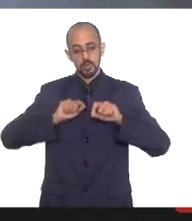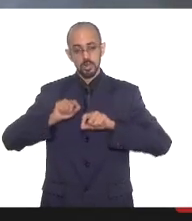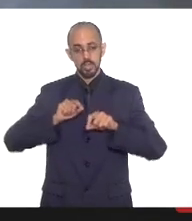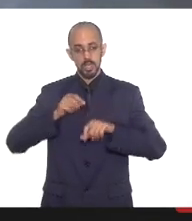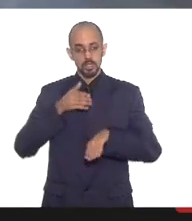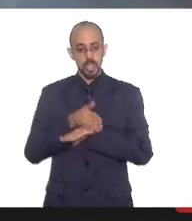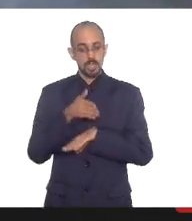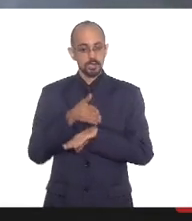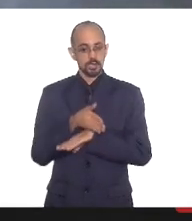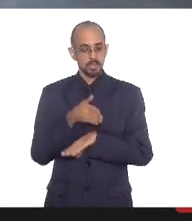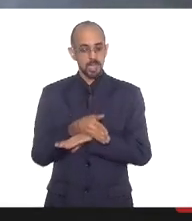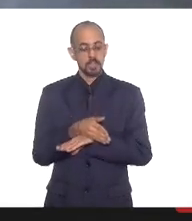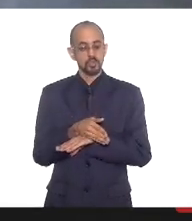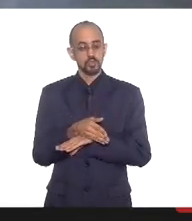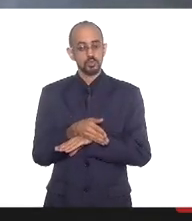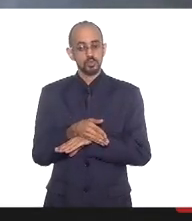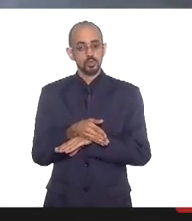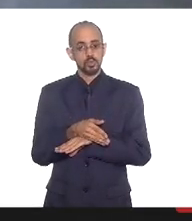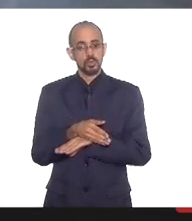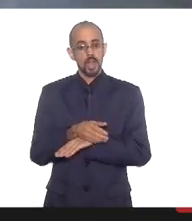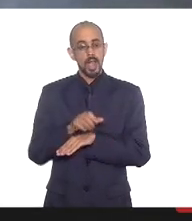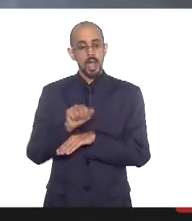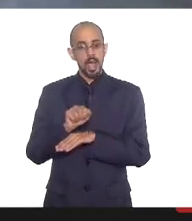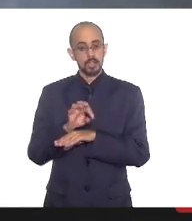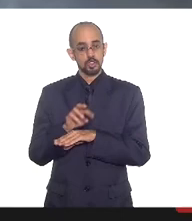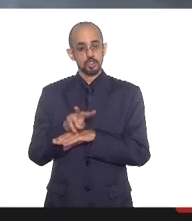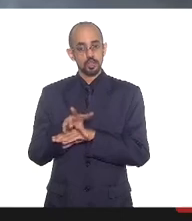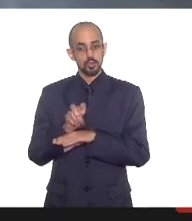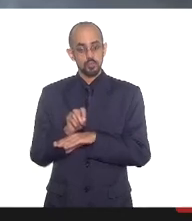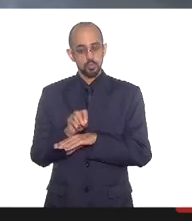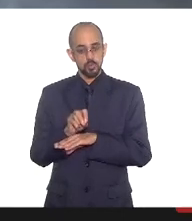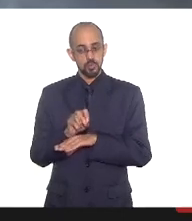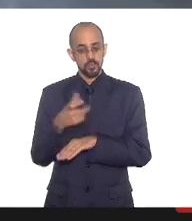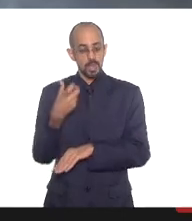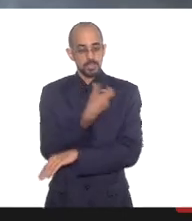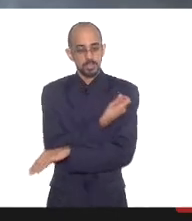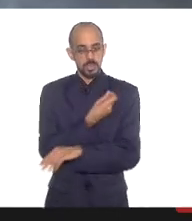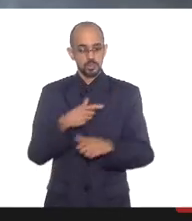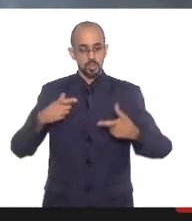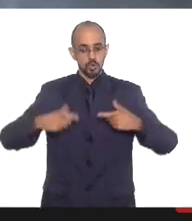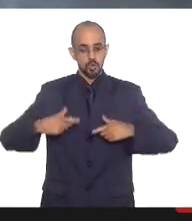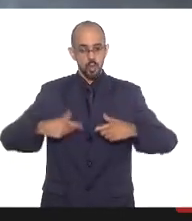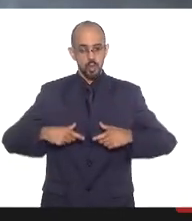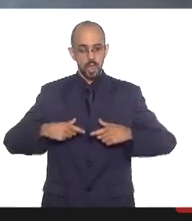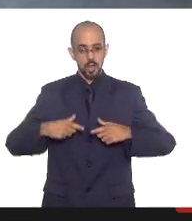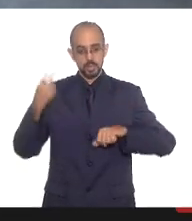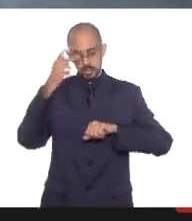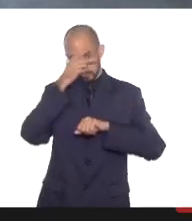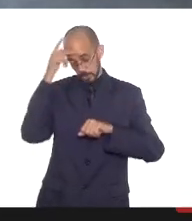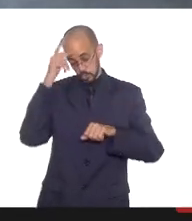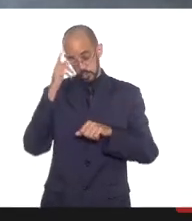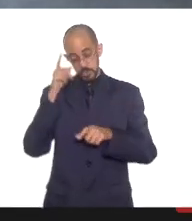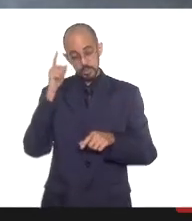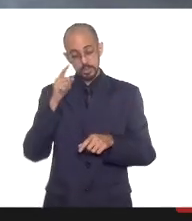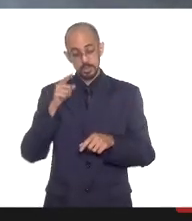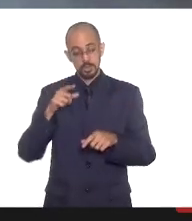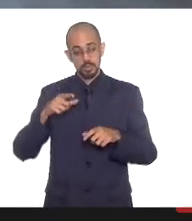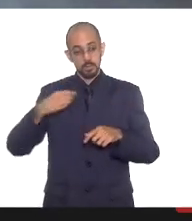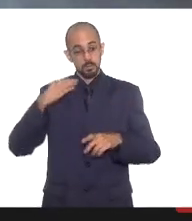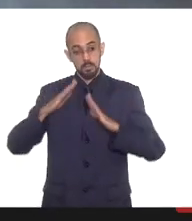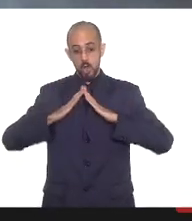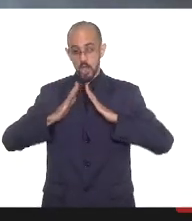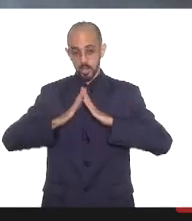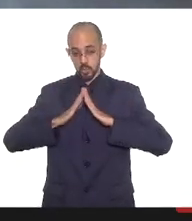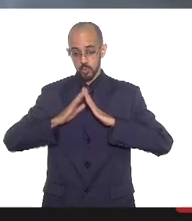desses grupos busca ativa reportagem vacinação em locais essas pessoas se encontram porque do